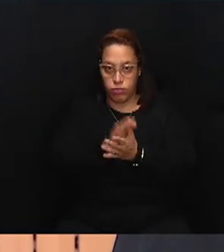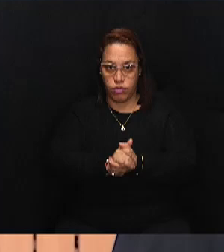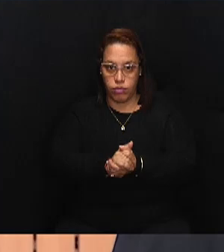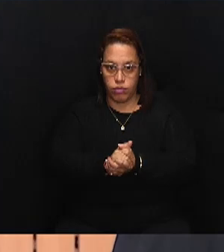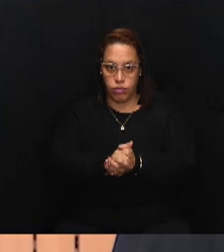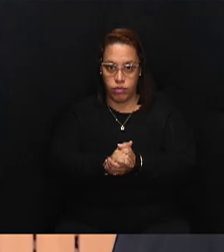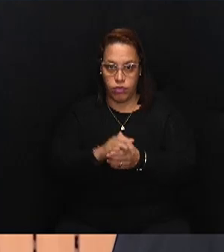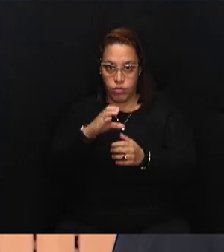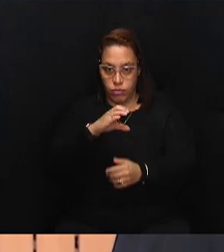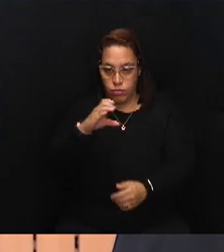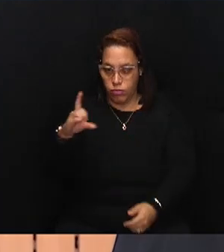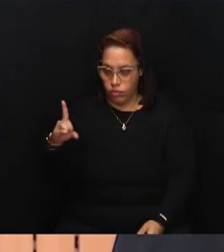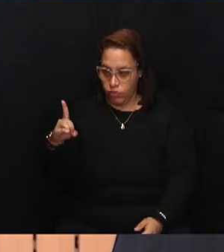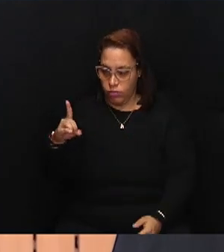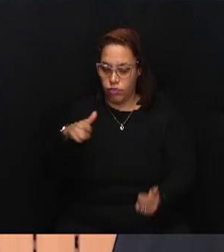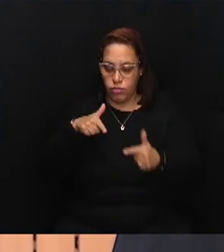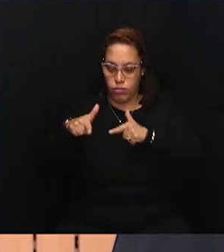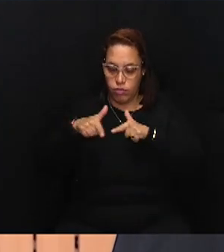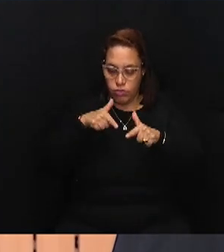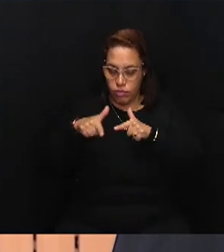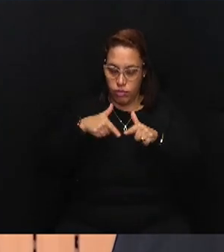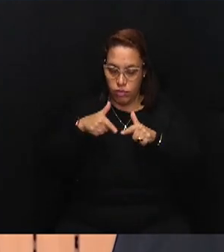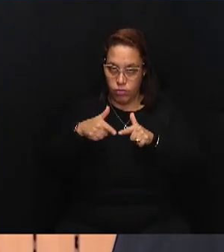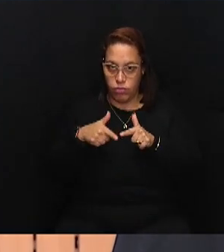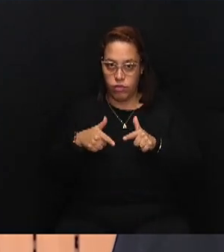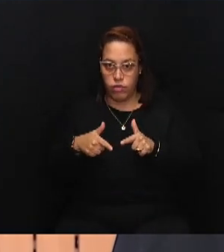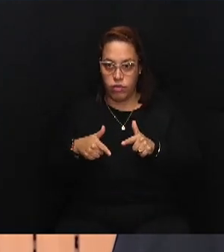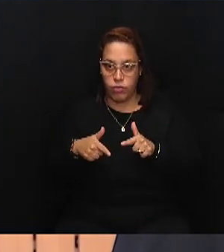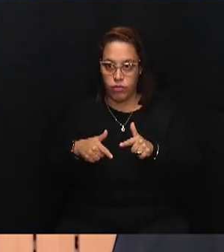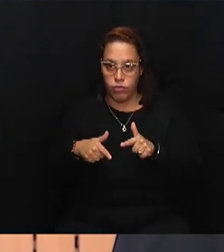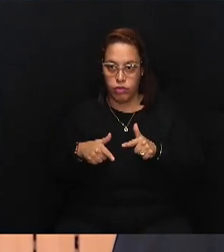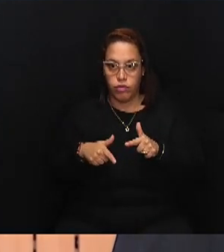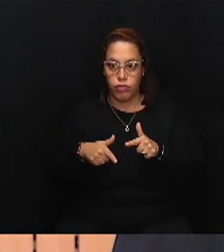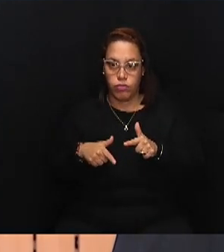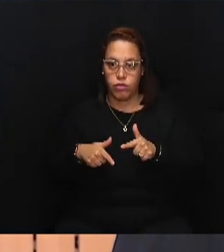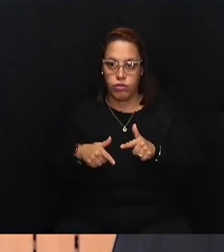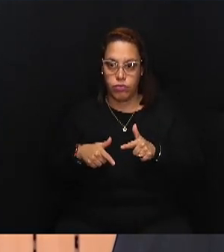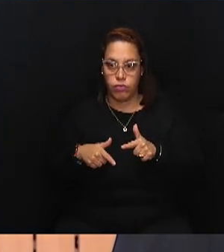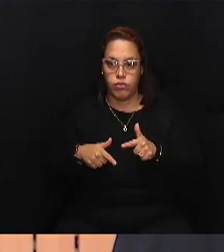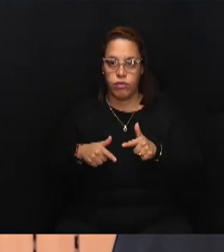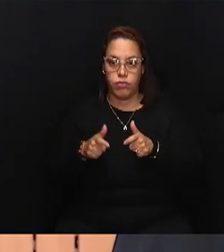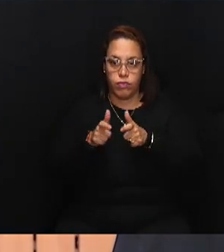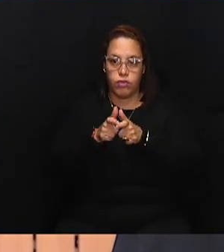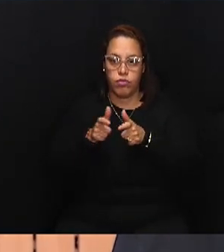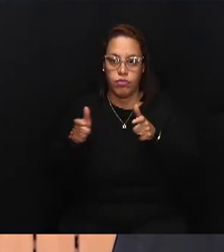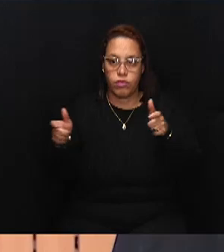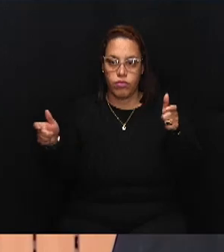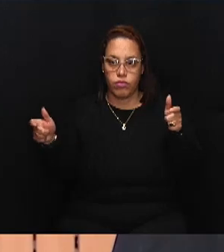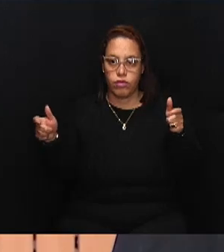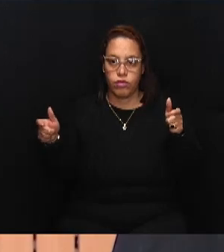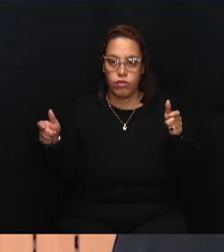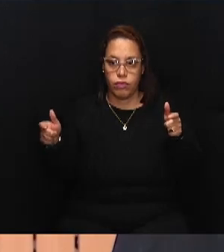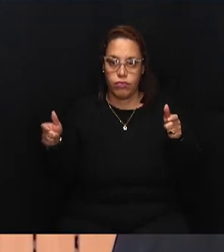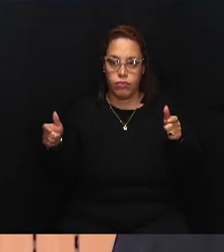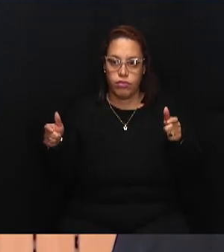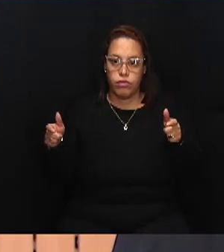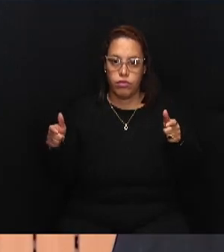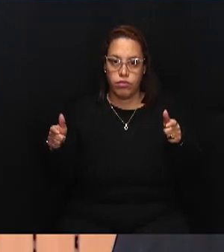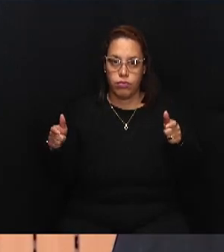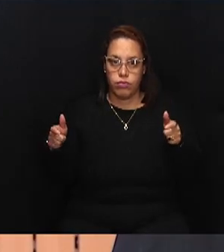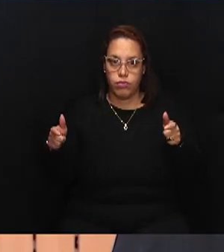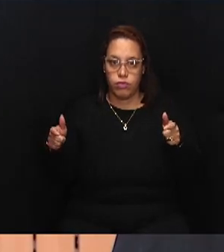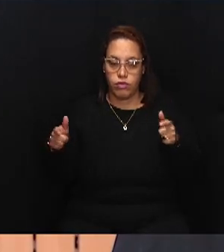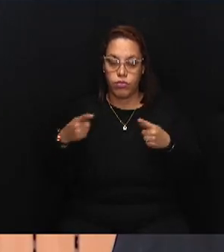A coordenadoria hoje ela tem trabalhado de forma assim muito ampla com